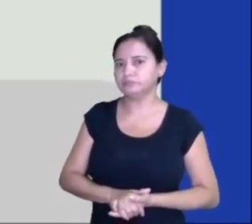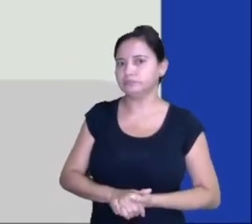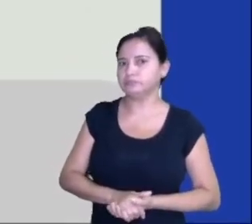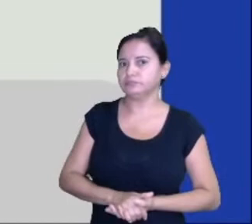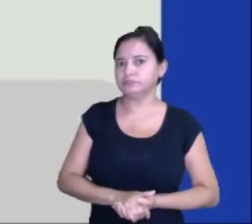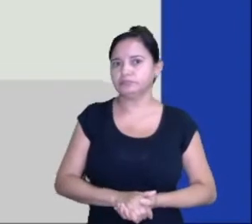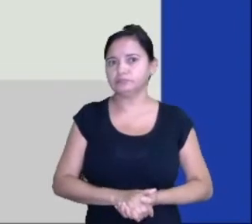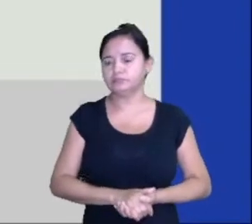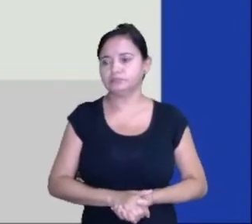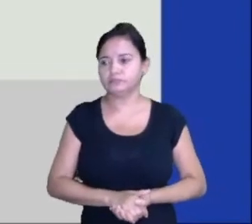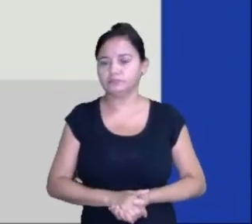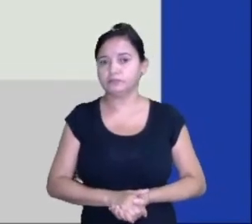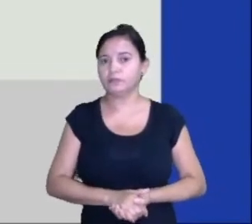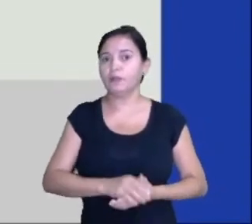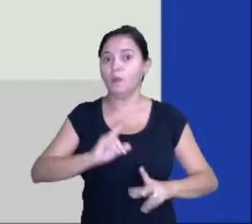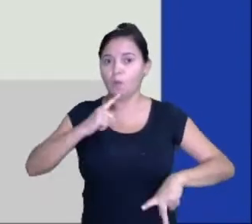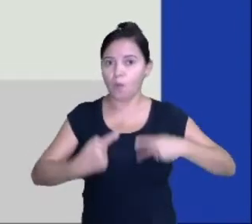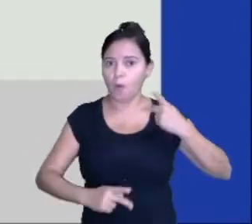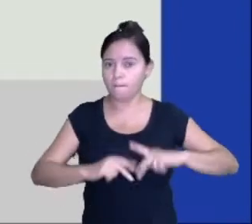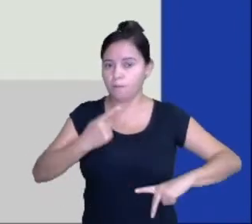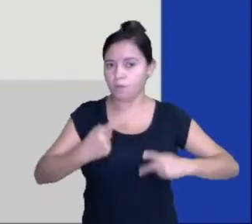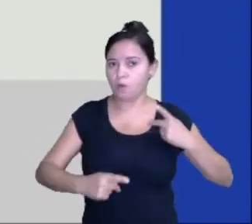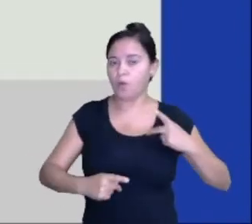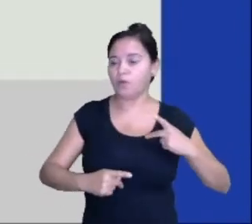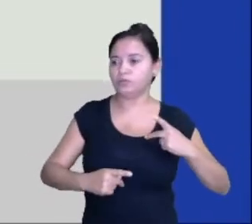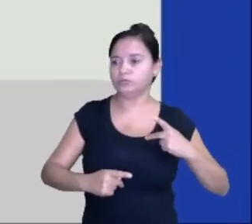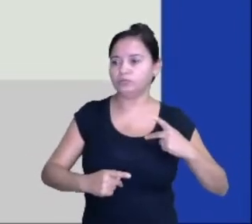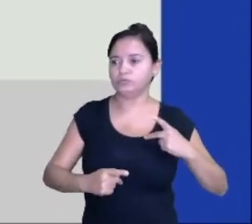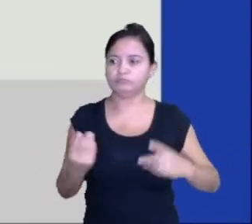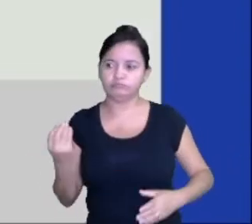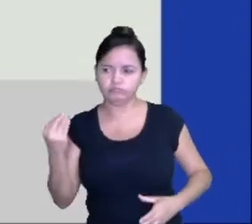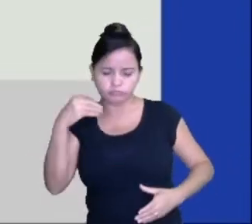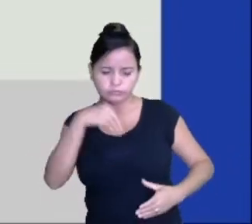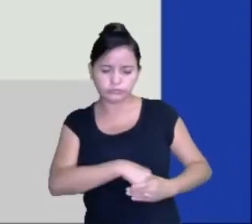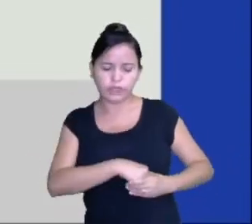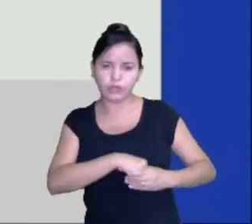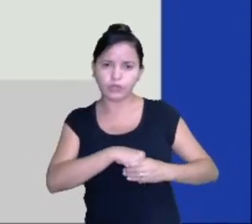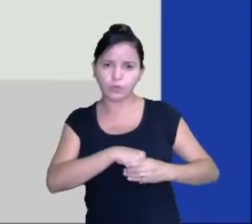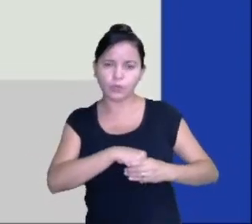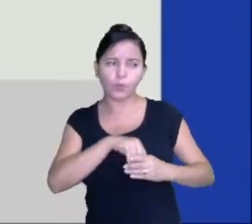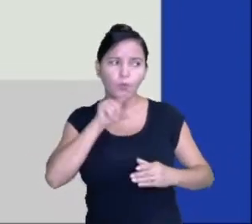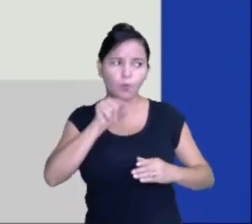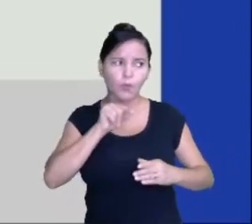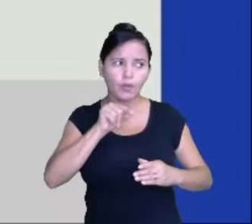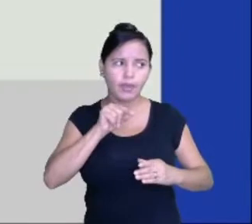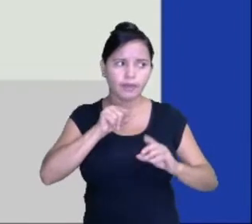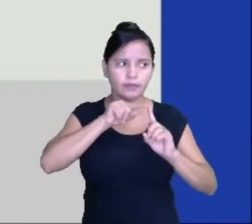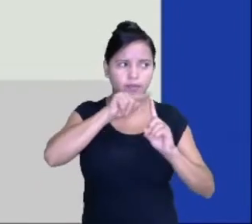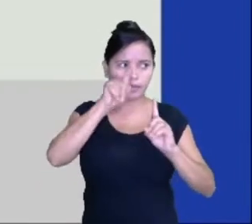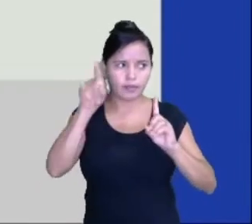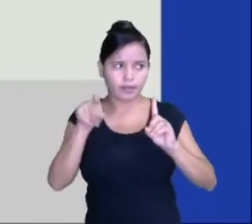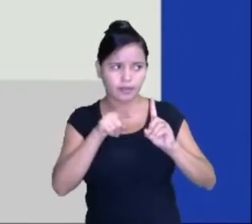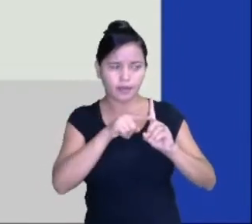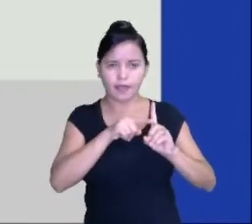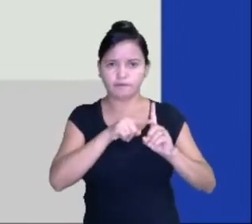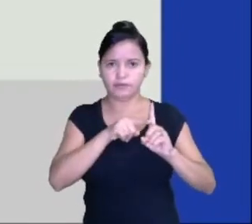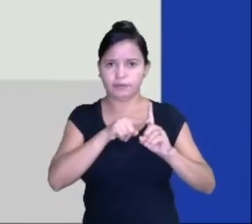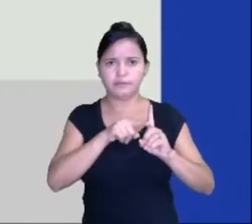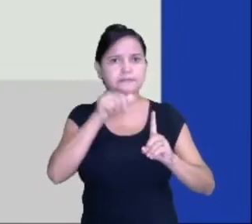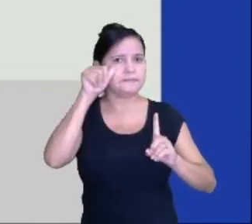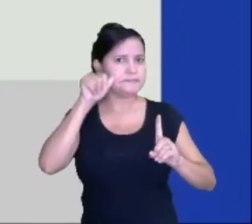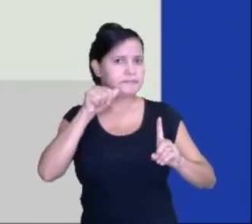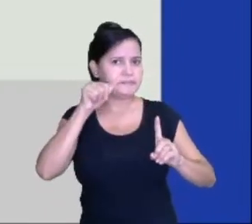aqui de um hormônio que é produzido aonde? Na placenta. E na placenta, gente, a gente pode ver aqui claramente, a gente tem a chamada